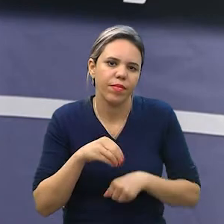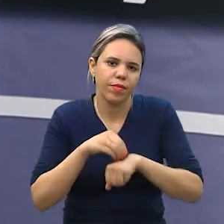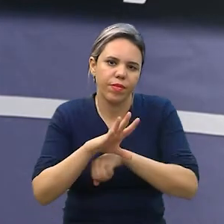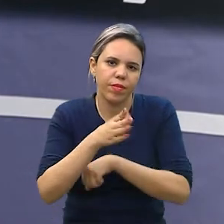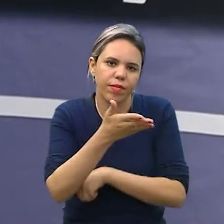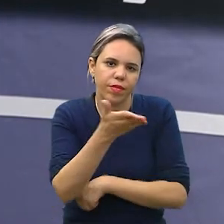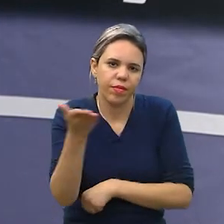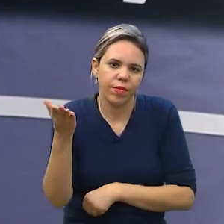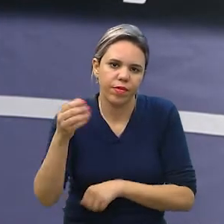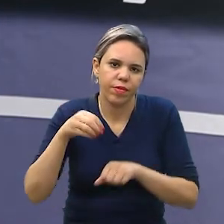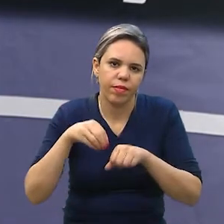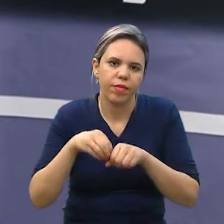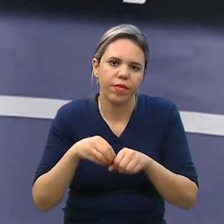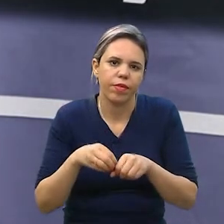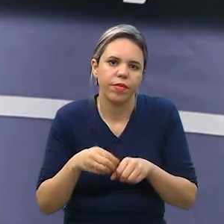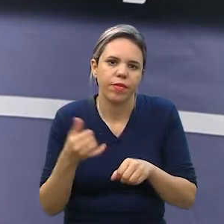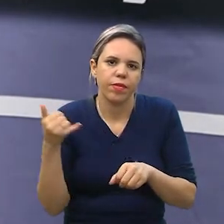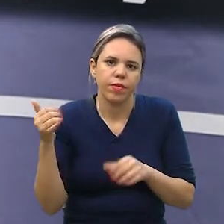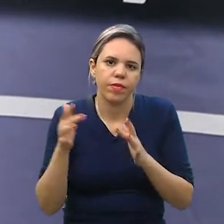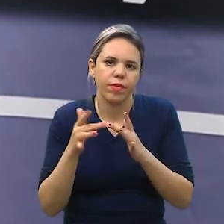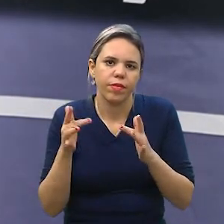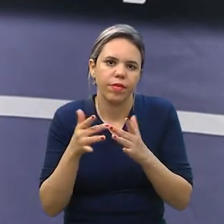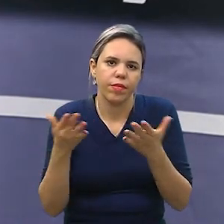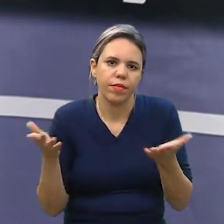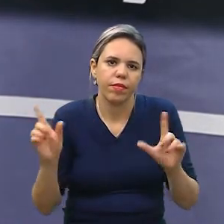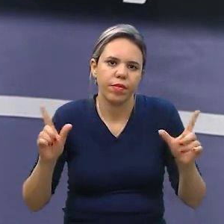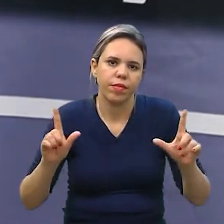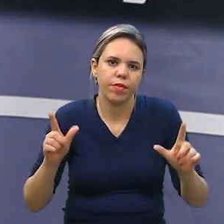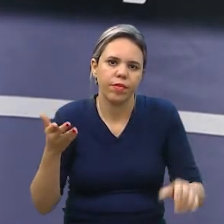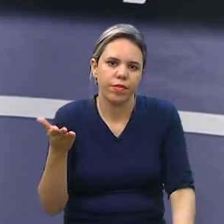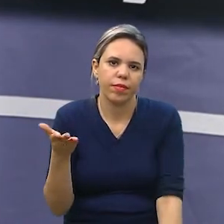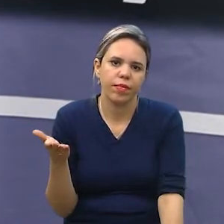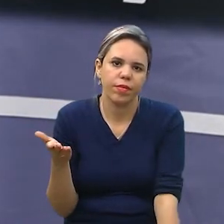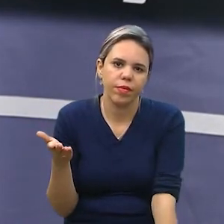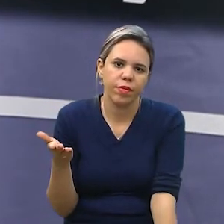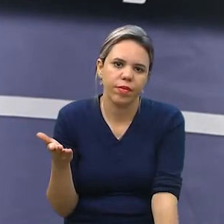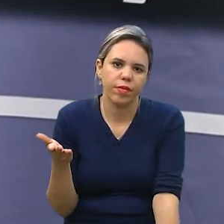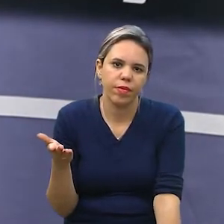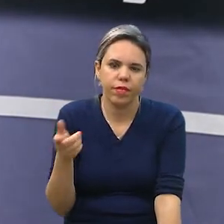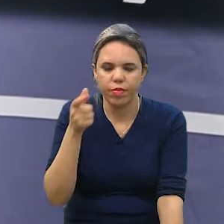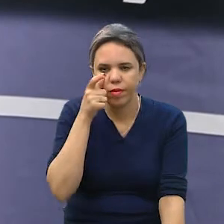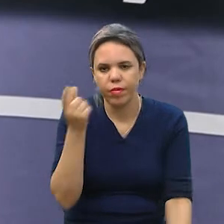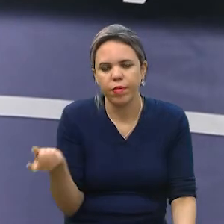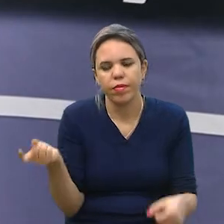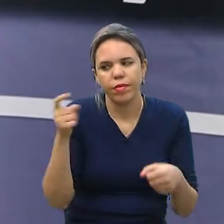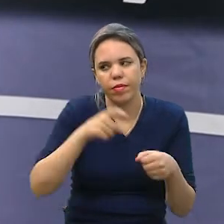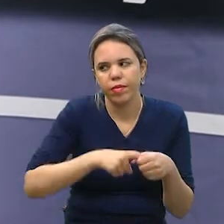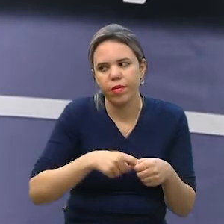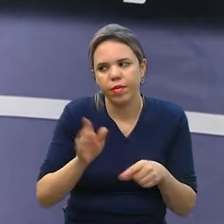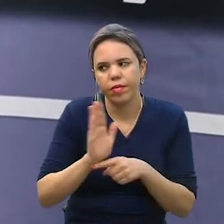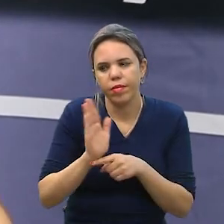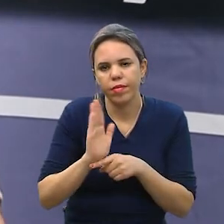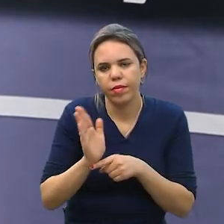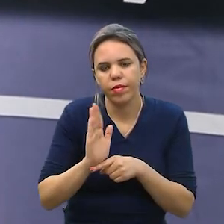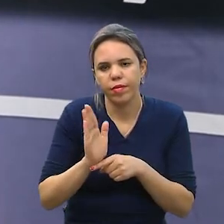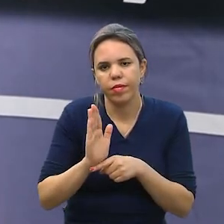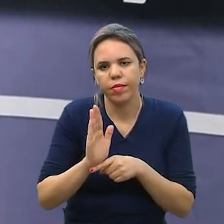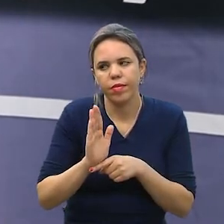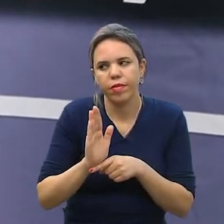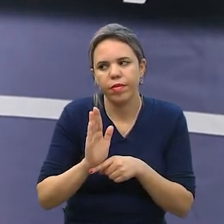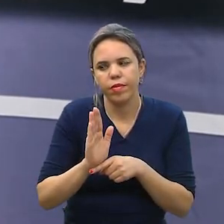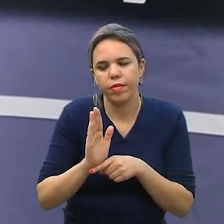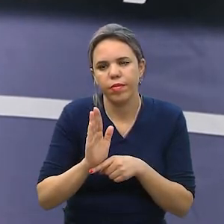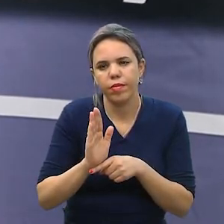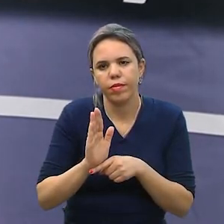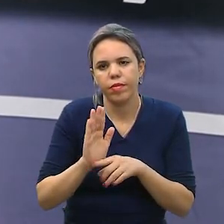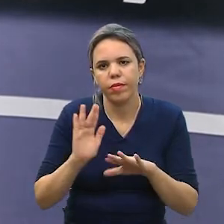a dica, a mensagem final. Esses telefones já apareceram na tela para você. Você pode retomar esse vídeo também nos nossos canais, nas